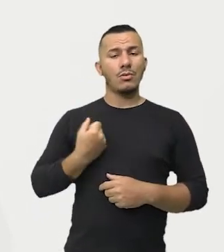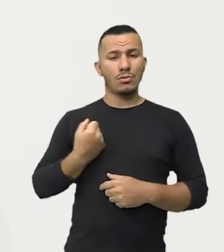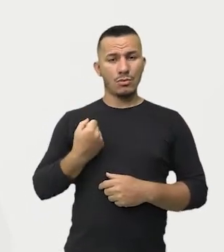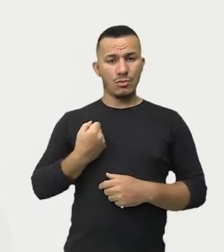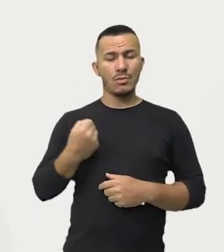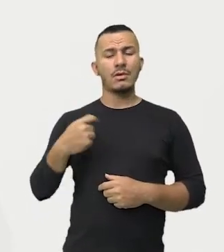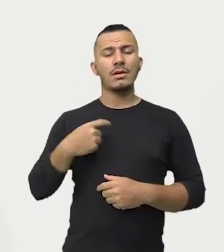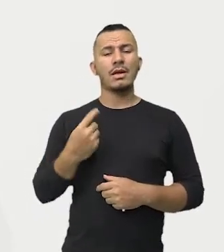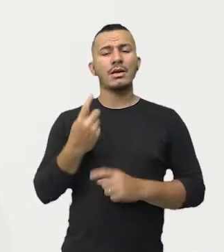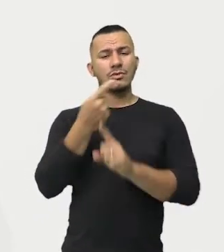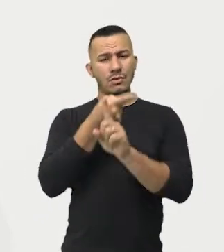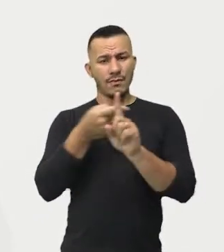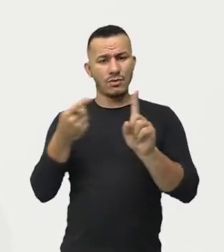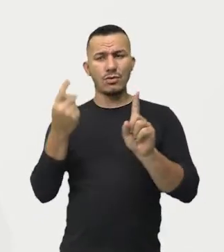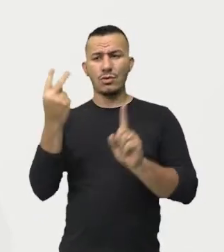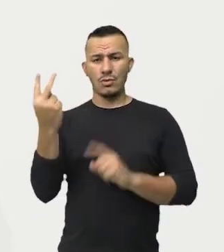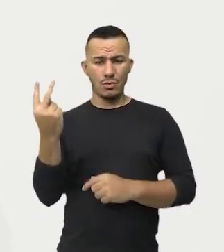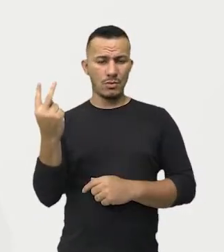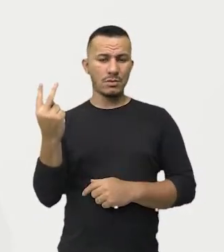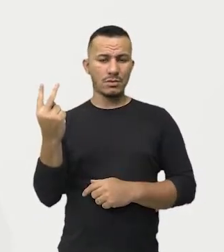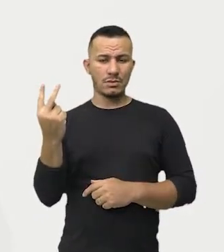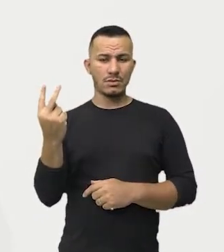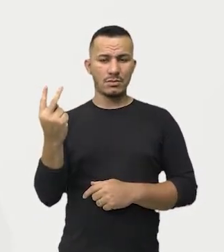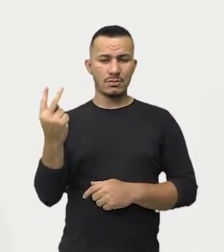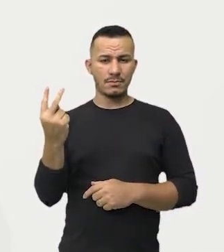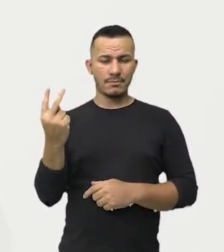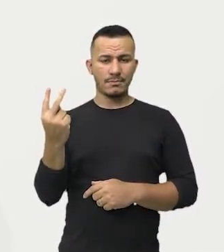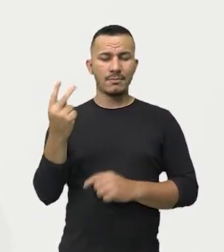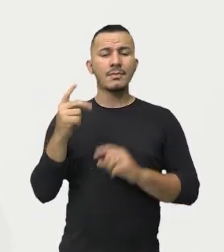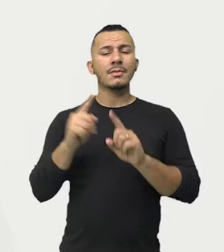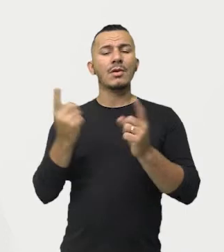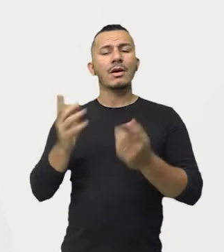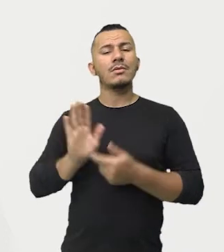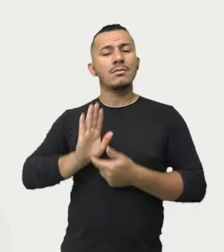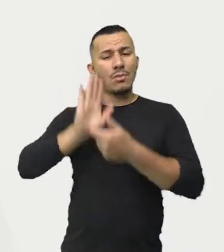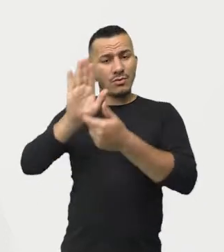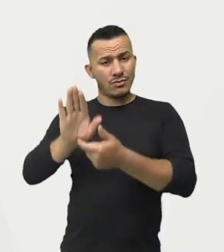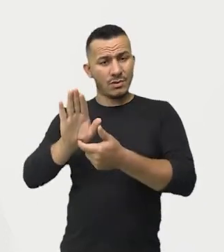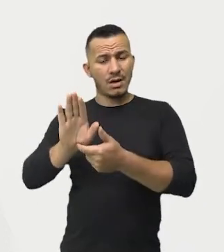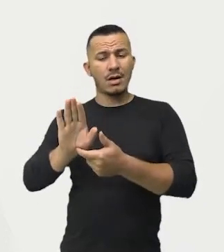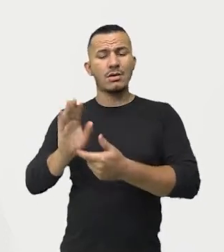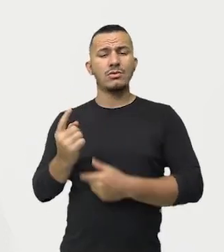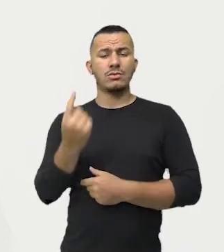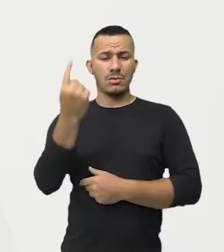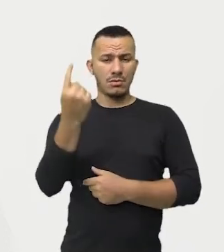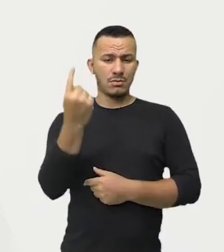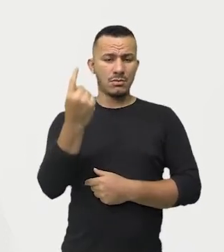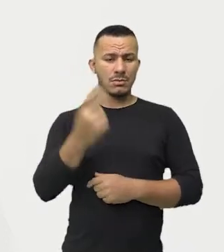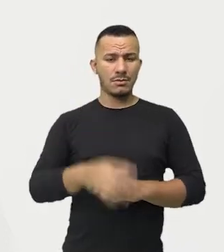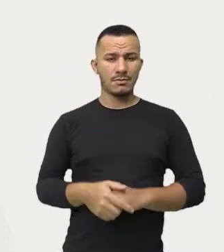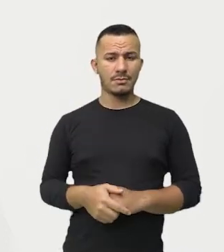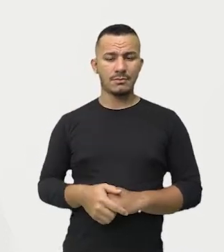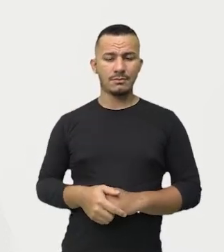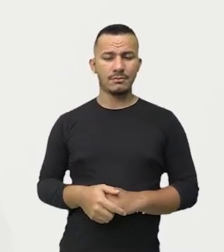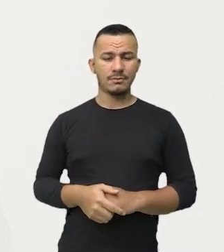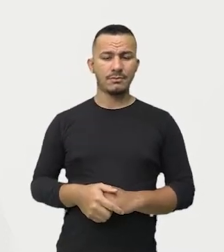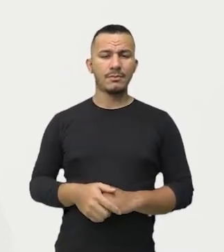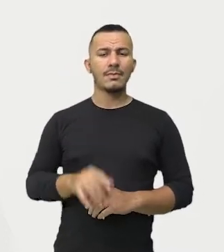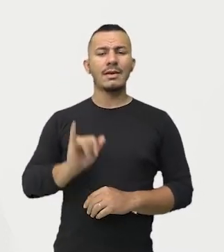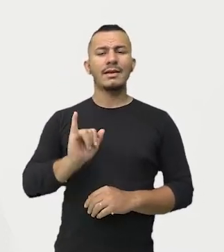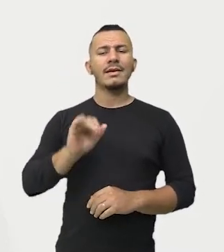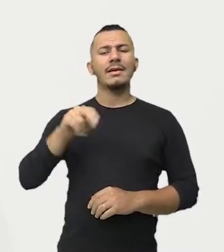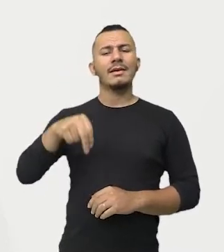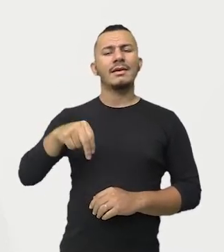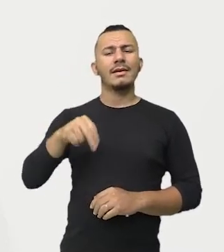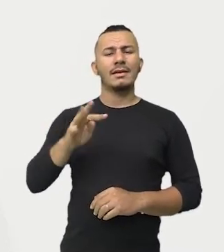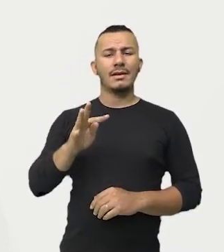em duas partes e nós queremos representar uma. Então, pessoal, o inteiro, eu trouxe